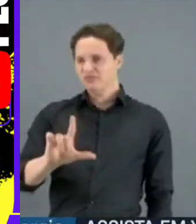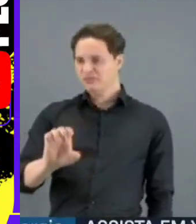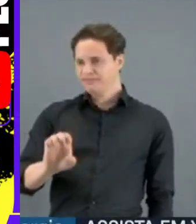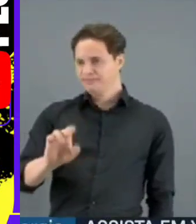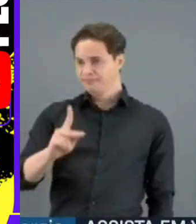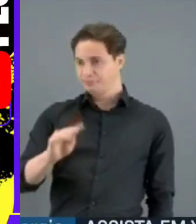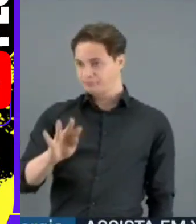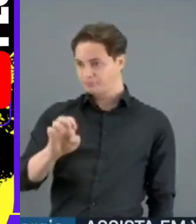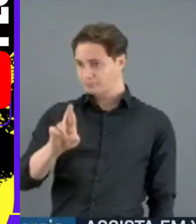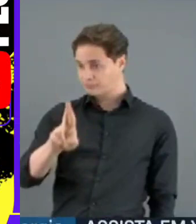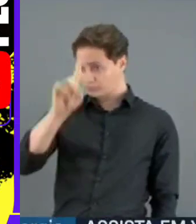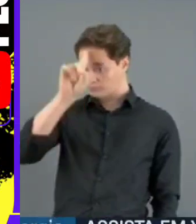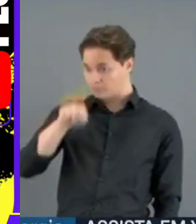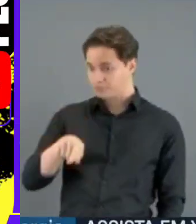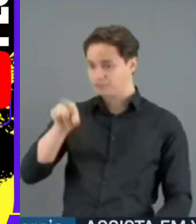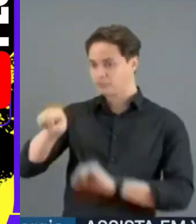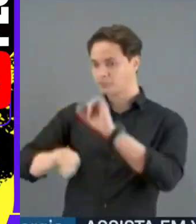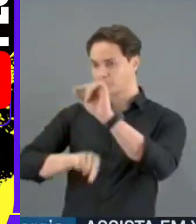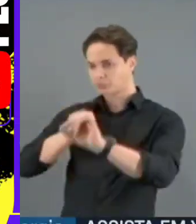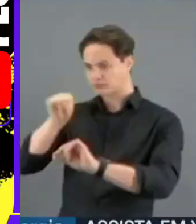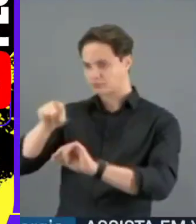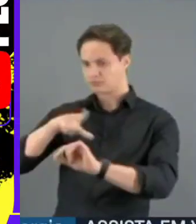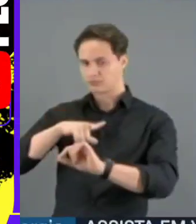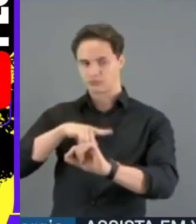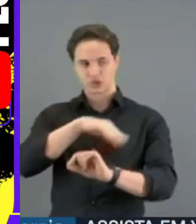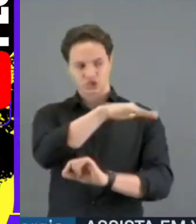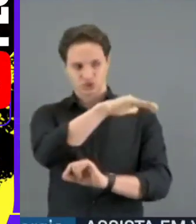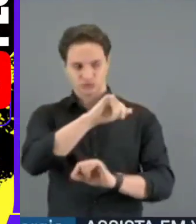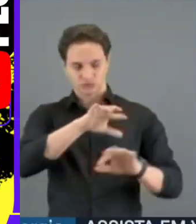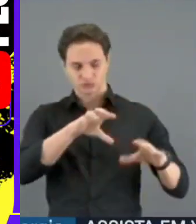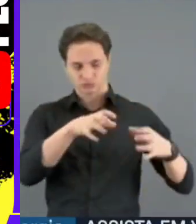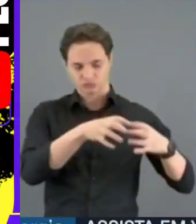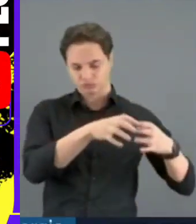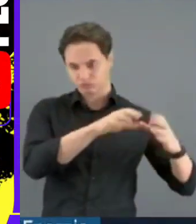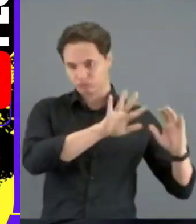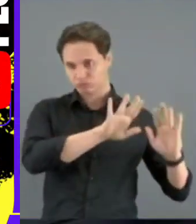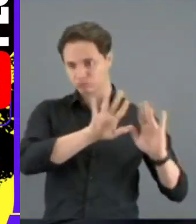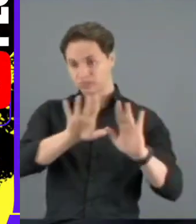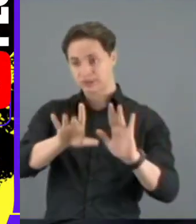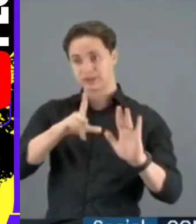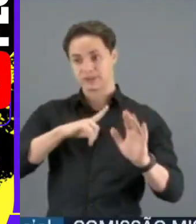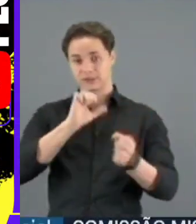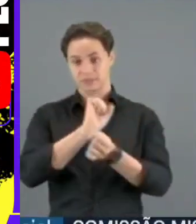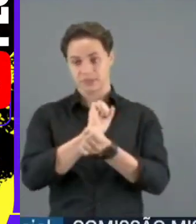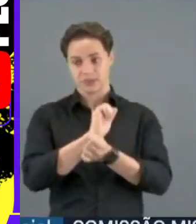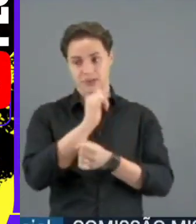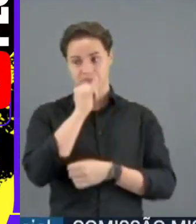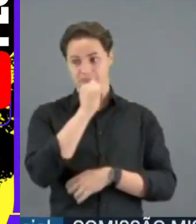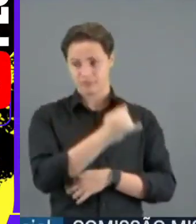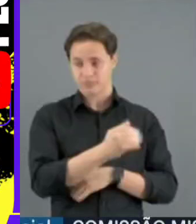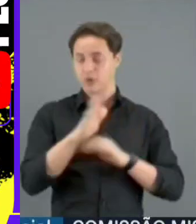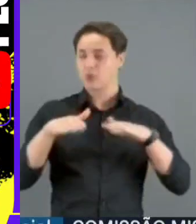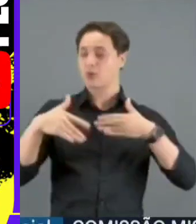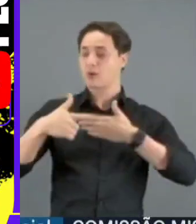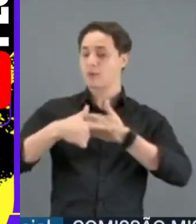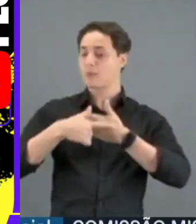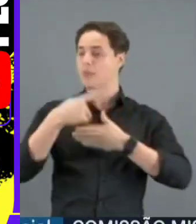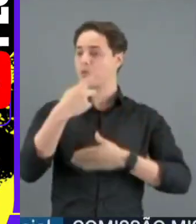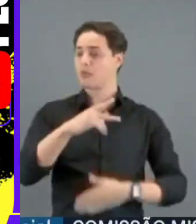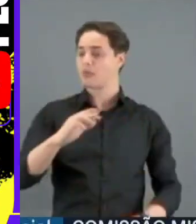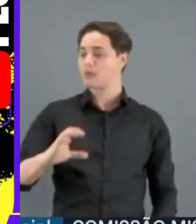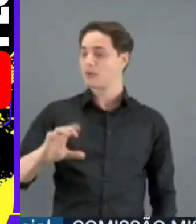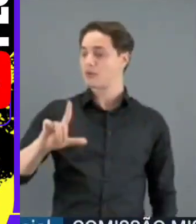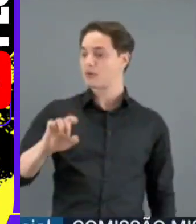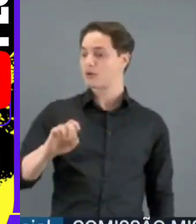a determinação de colocar essas tropas, esses batalhões, de sobreaviso. Qual era a função do coronel Klepter